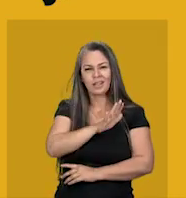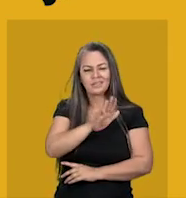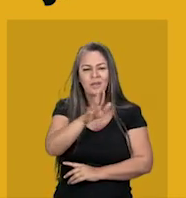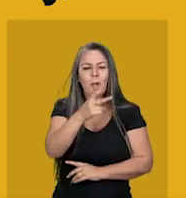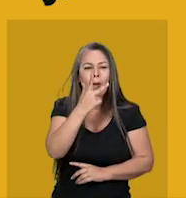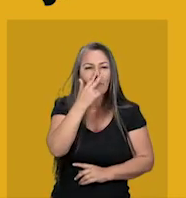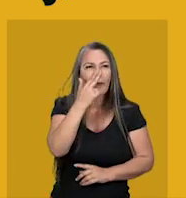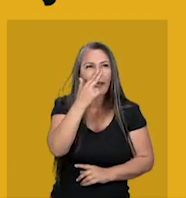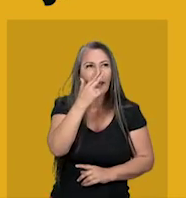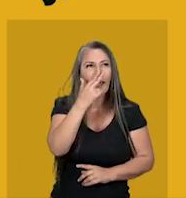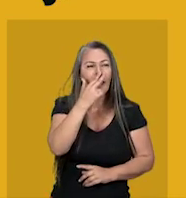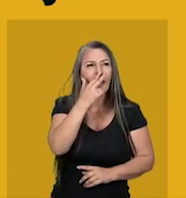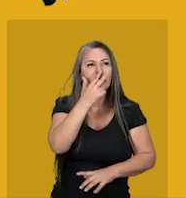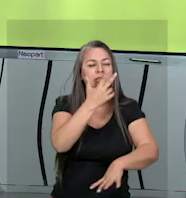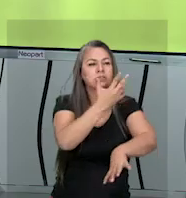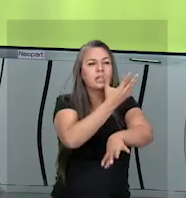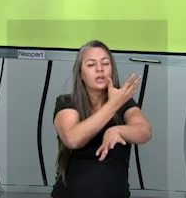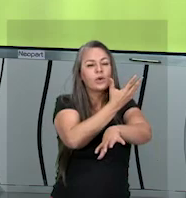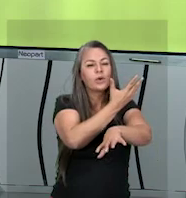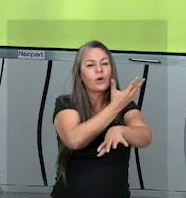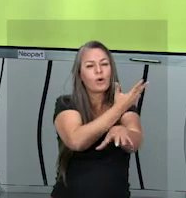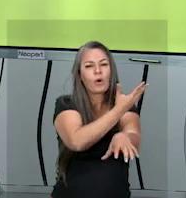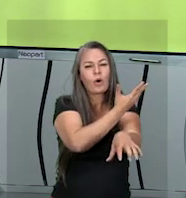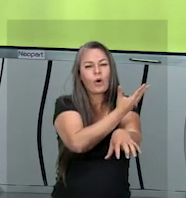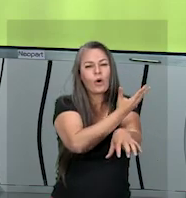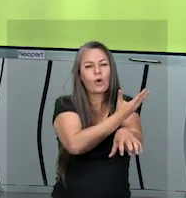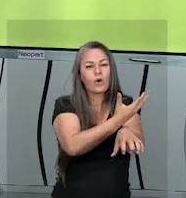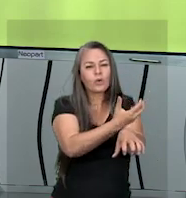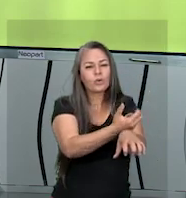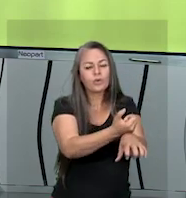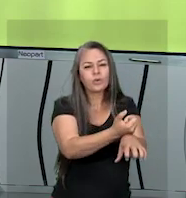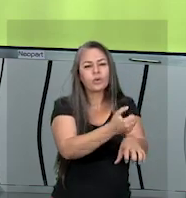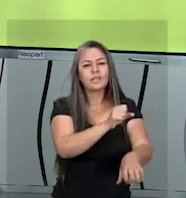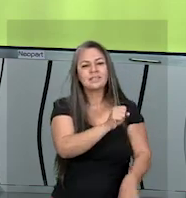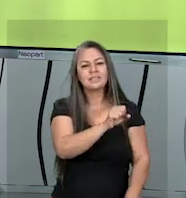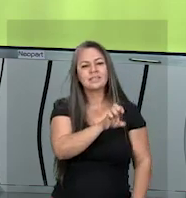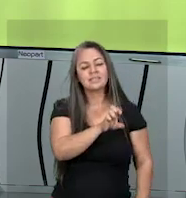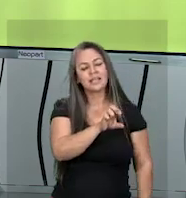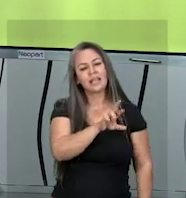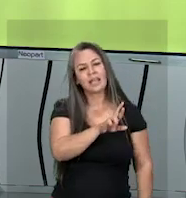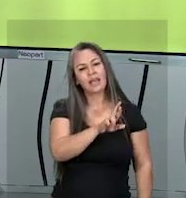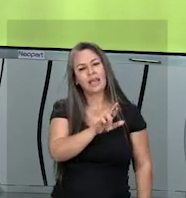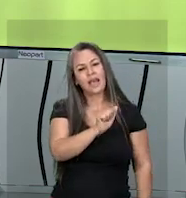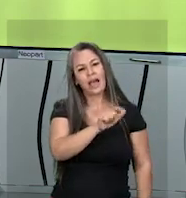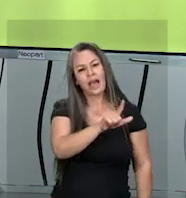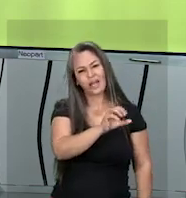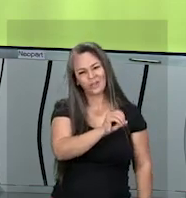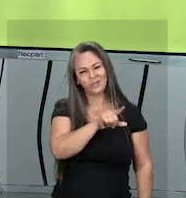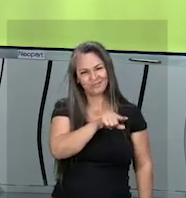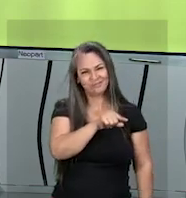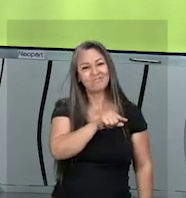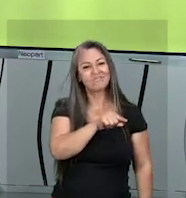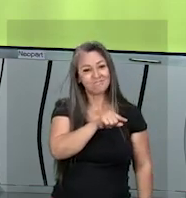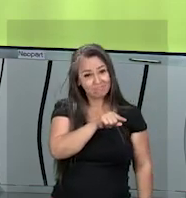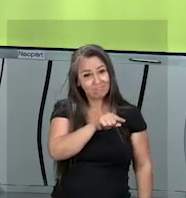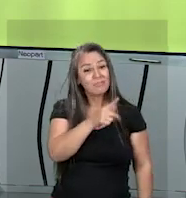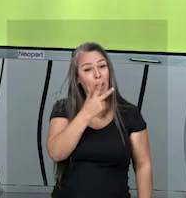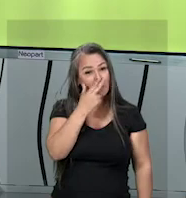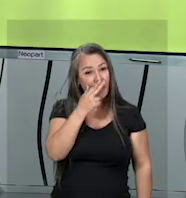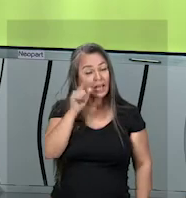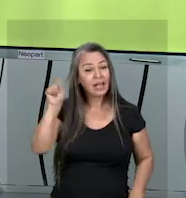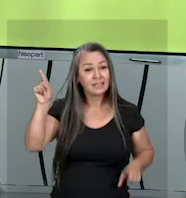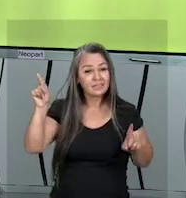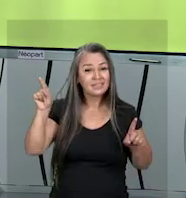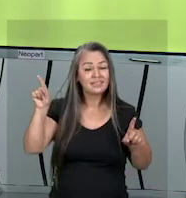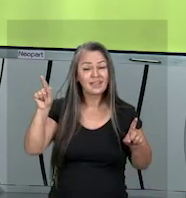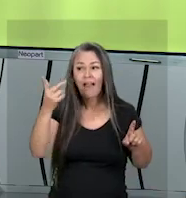vegetação, pelos tipos de árvores, pelos tipos de grama que cobre essa parte. Então, é muitíssimo semelhante,